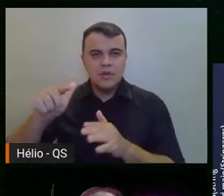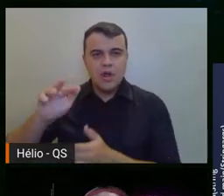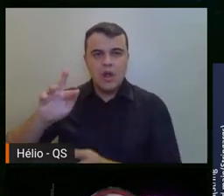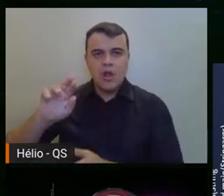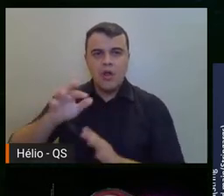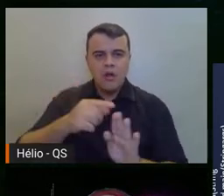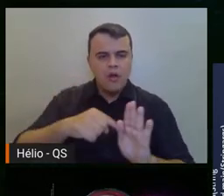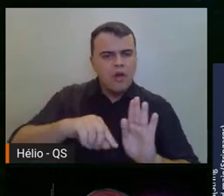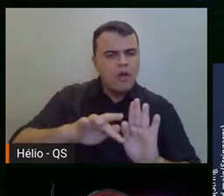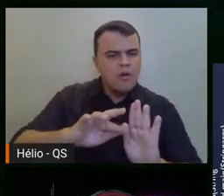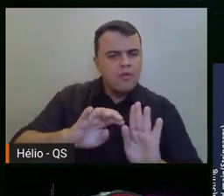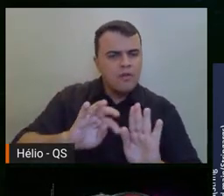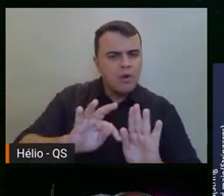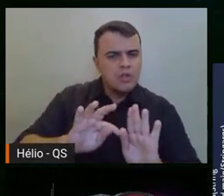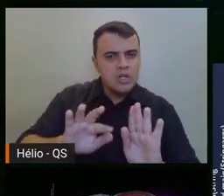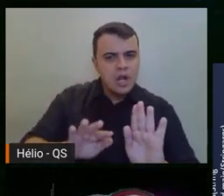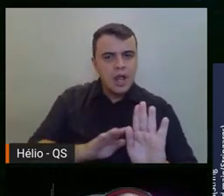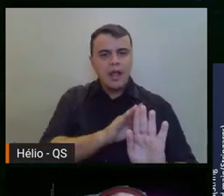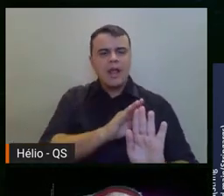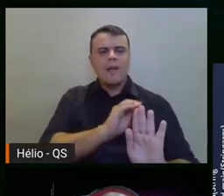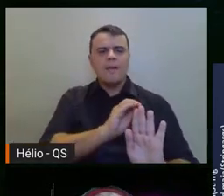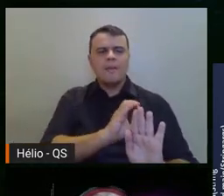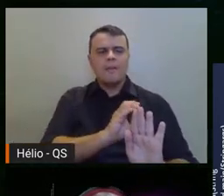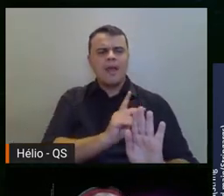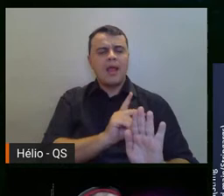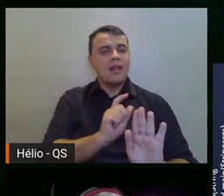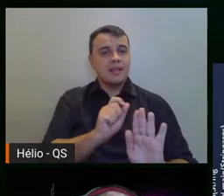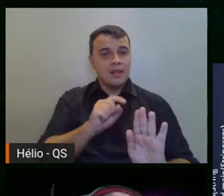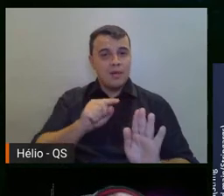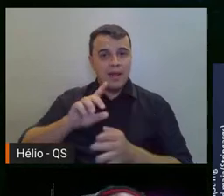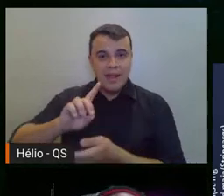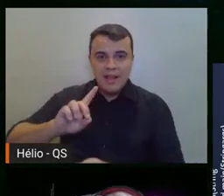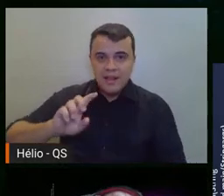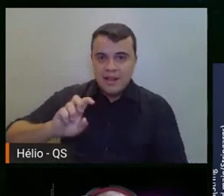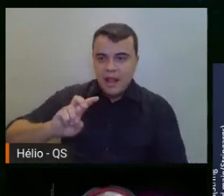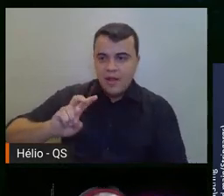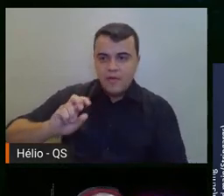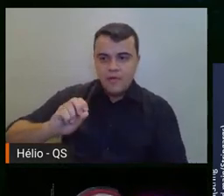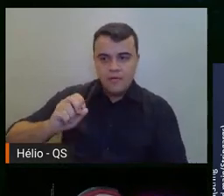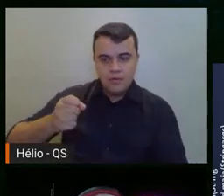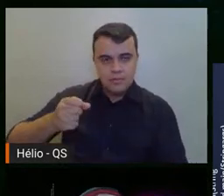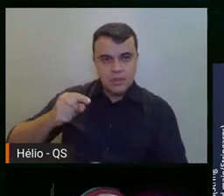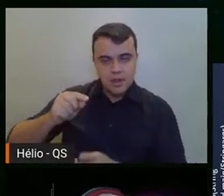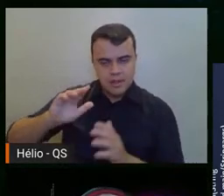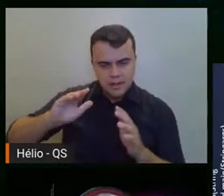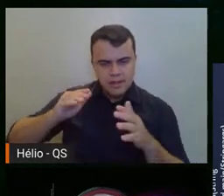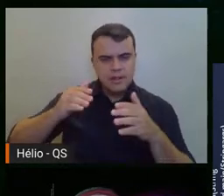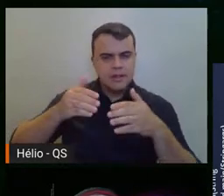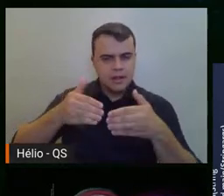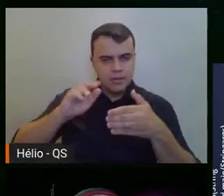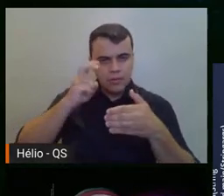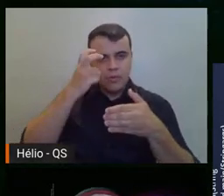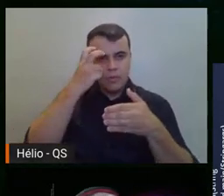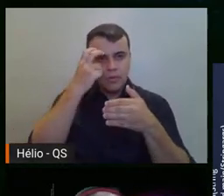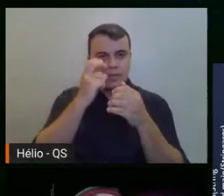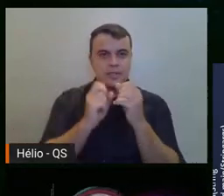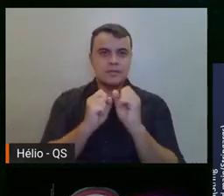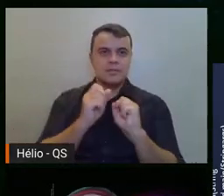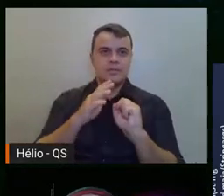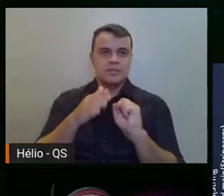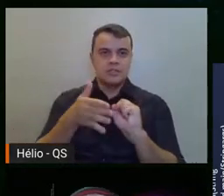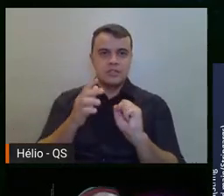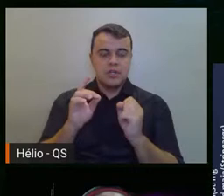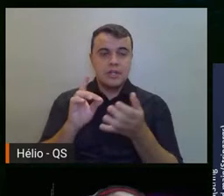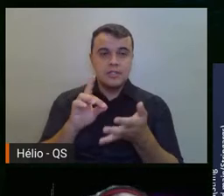ou para o mundo do back end só que é o seguinte hoje Devotos ele tá cada vez mais dentro da cultura das empresas já é realidade